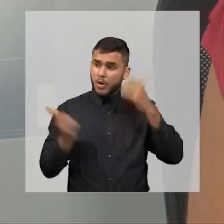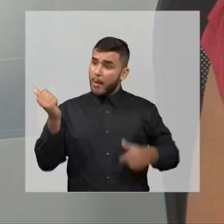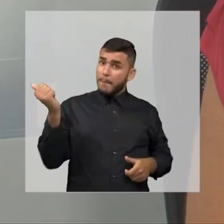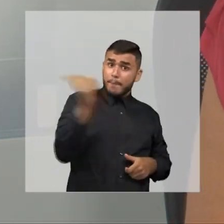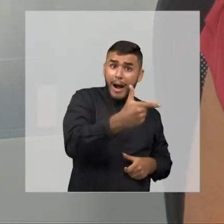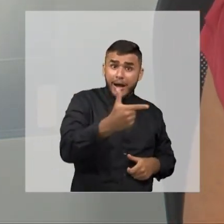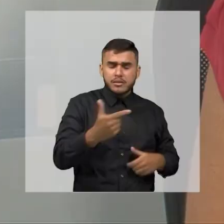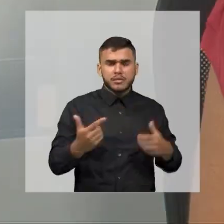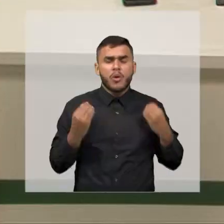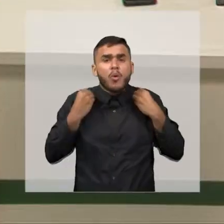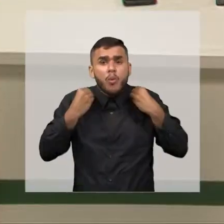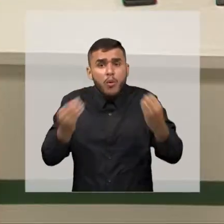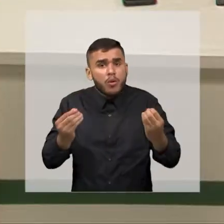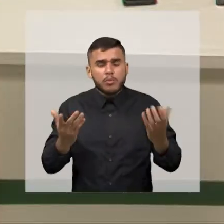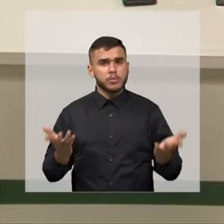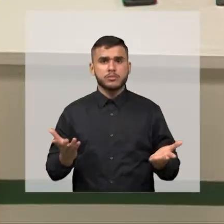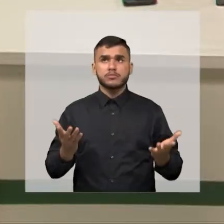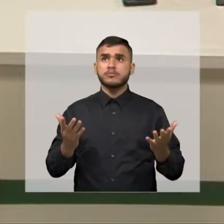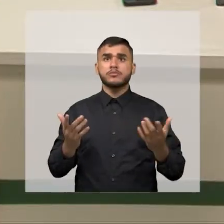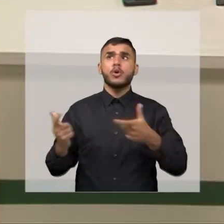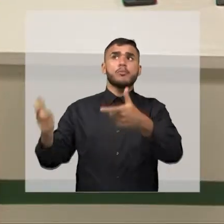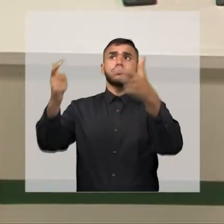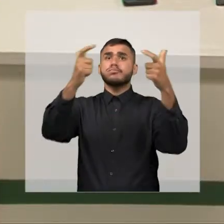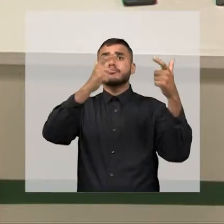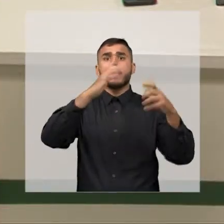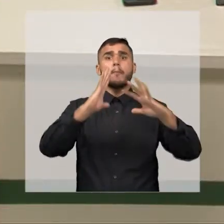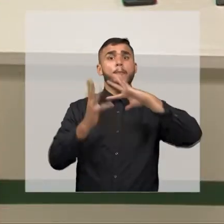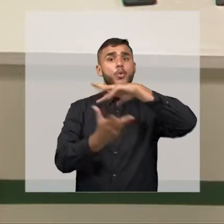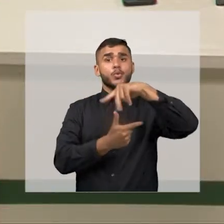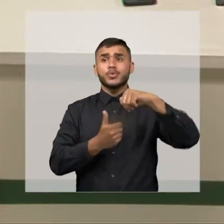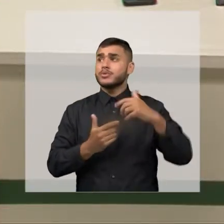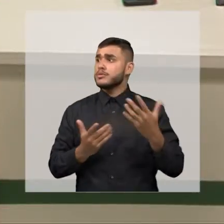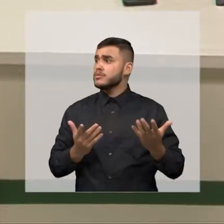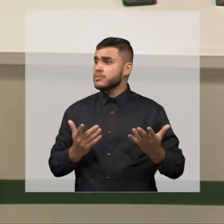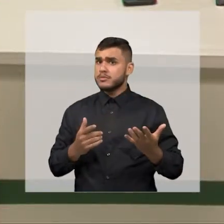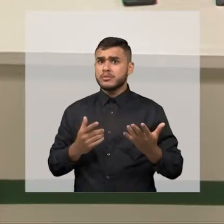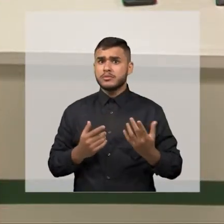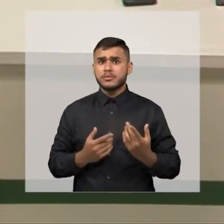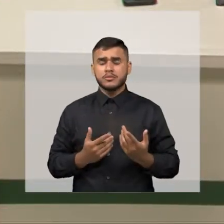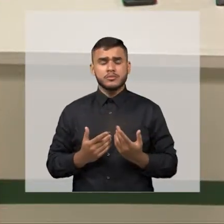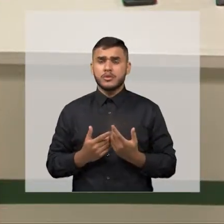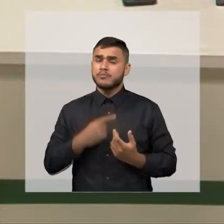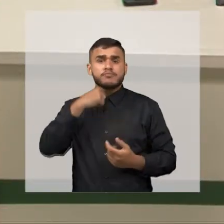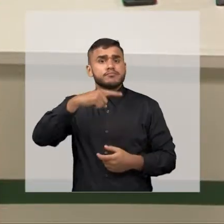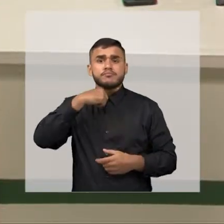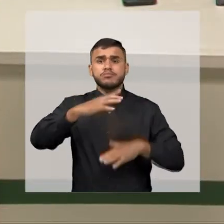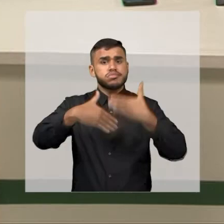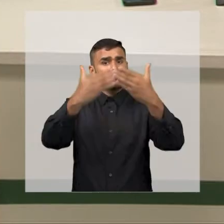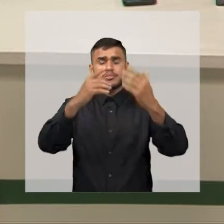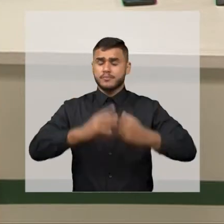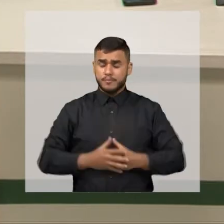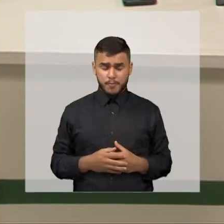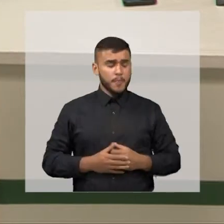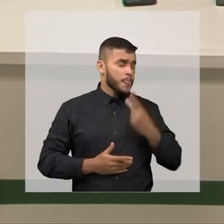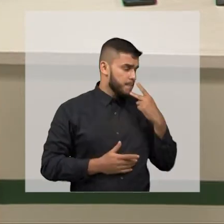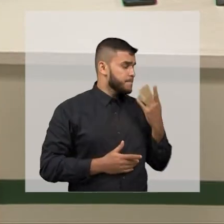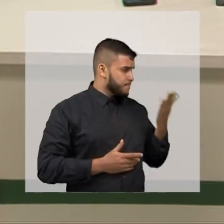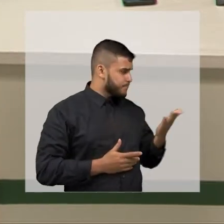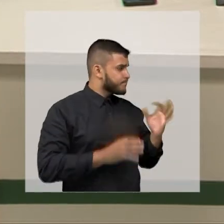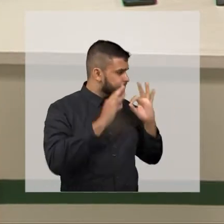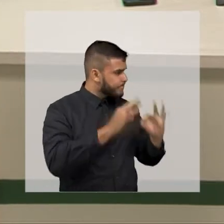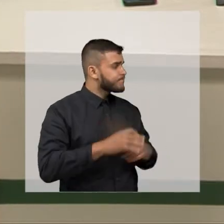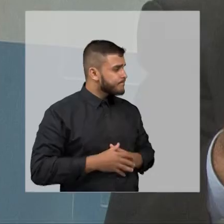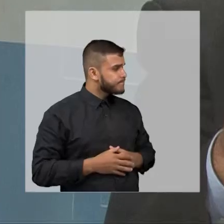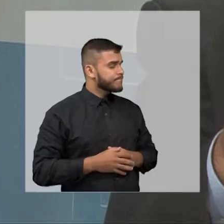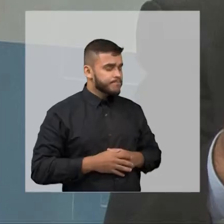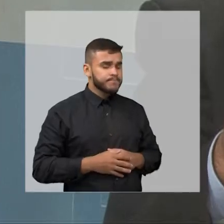coisa. não se sustenta em sociedade nenhuma do mundo. E o Ciro bateu muito nisso. Eu acho a questão dessa visão